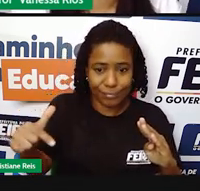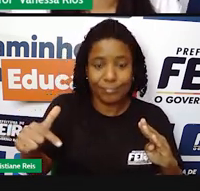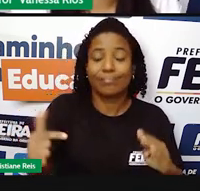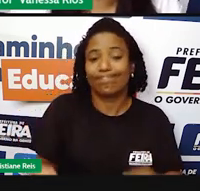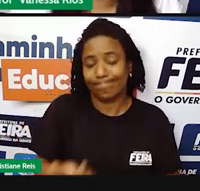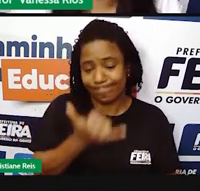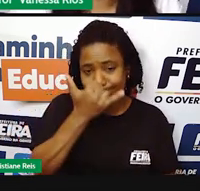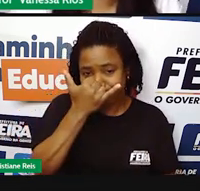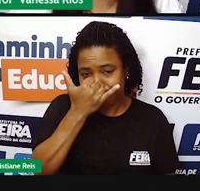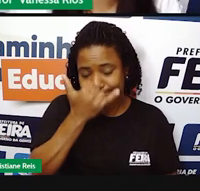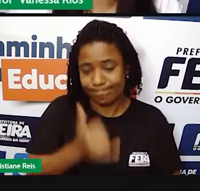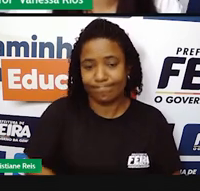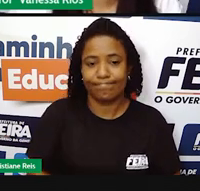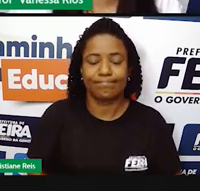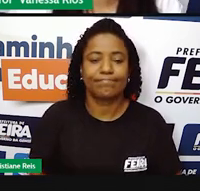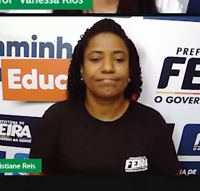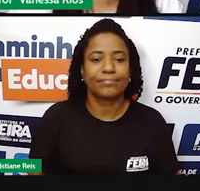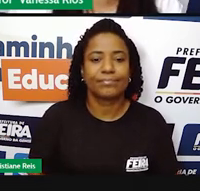do consumidor.